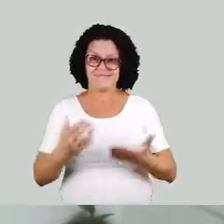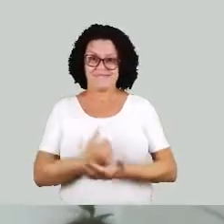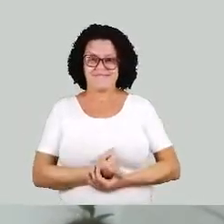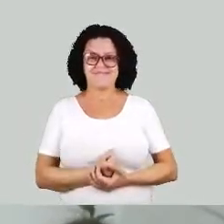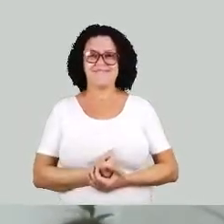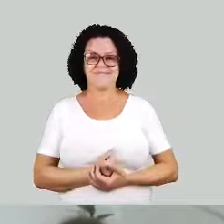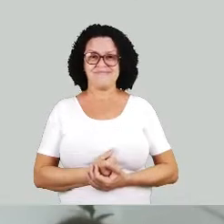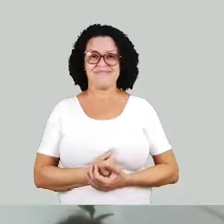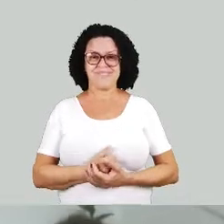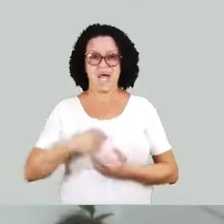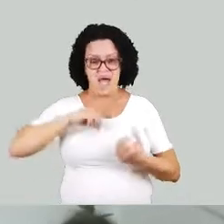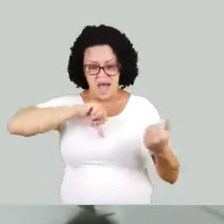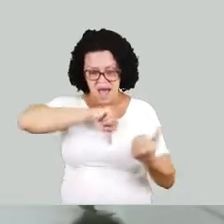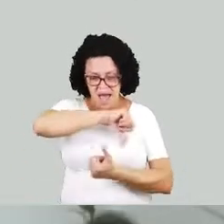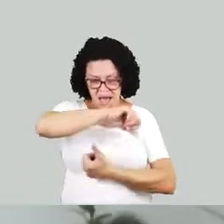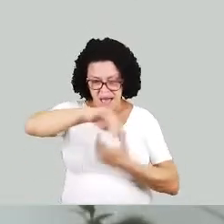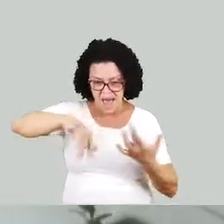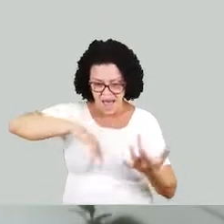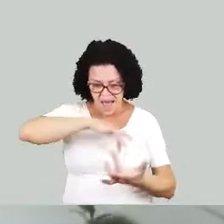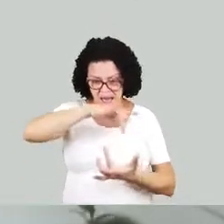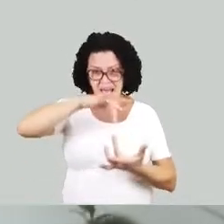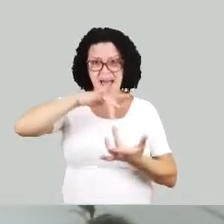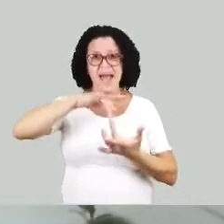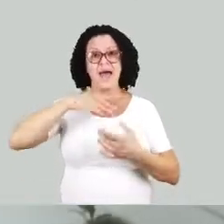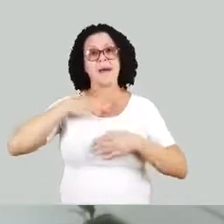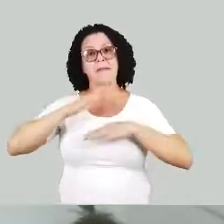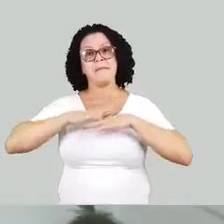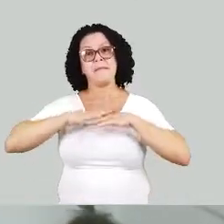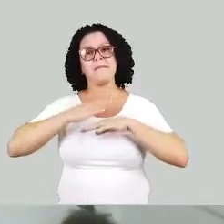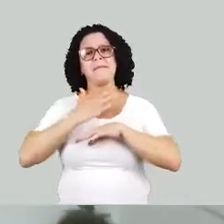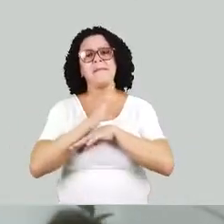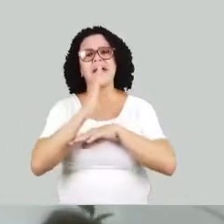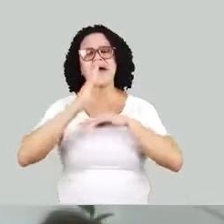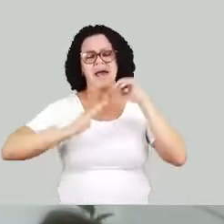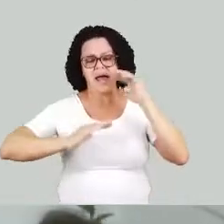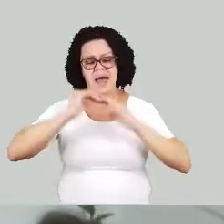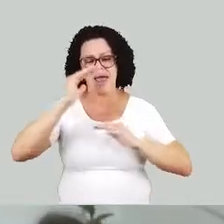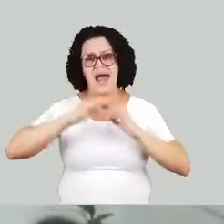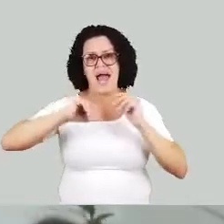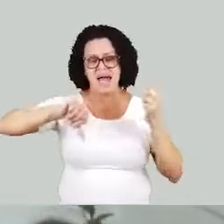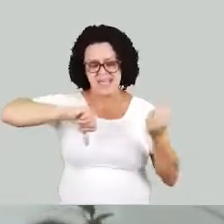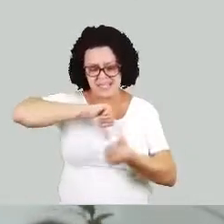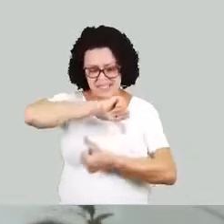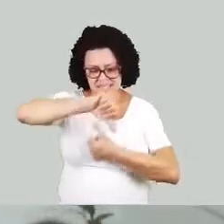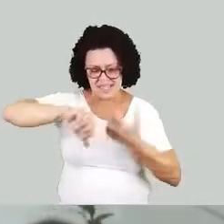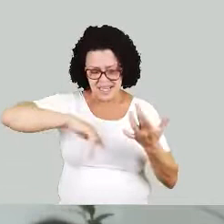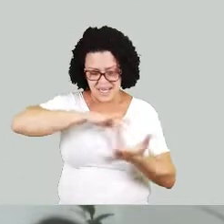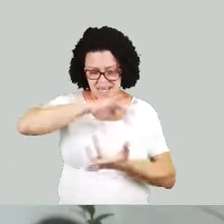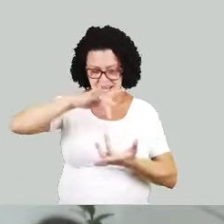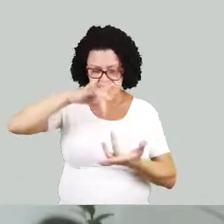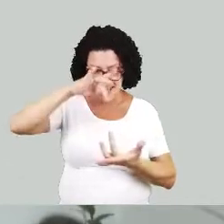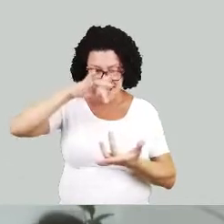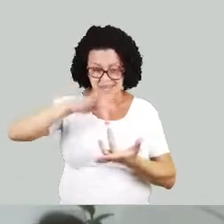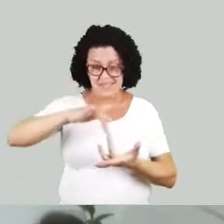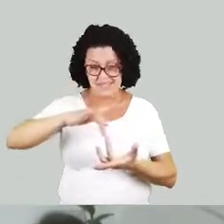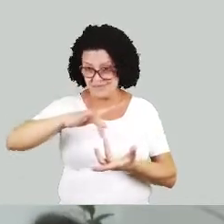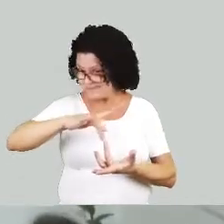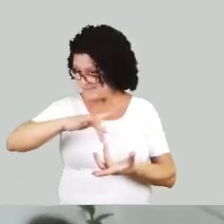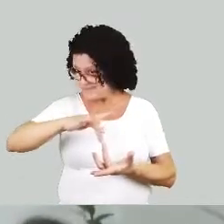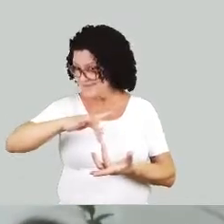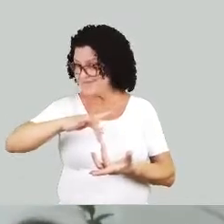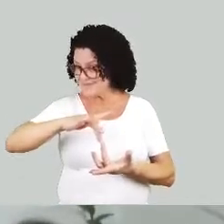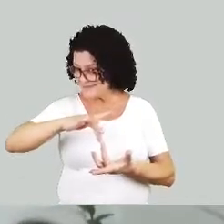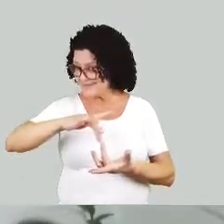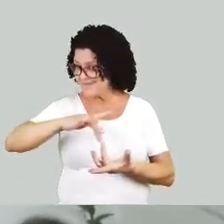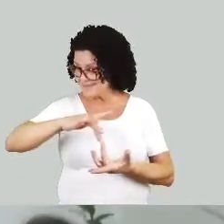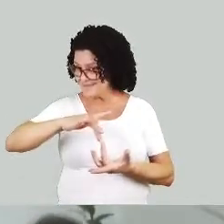aquela autotransformação, é praticar a nossa reforma íntima. Na verdade, o ser